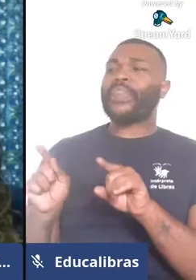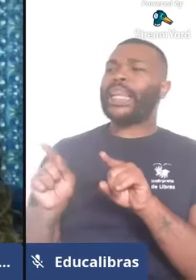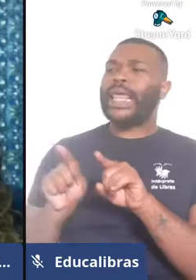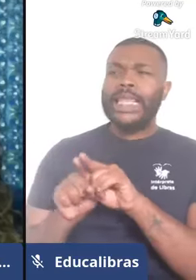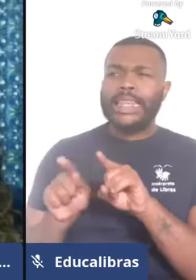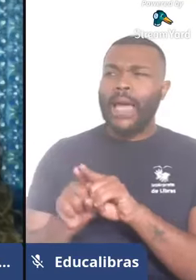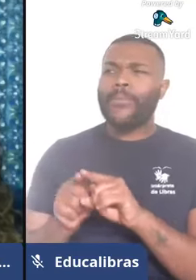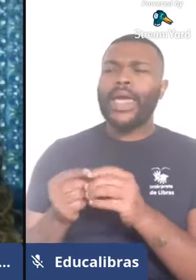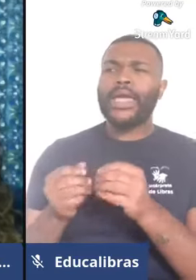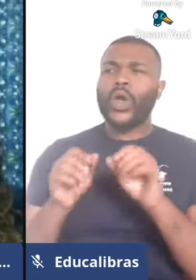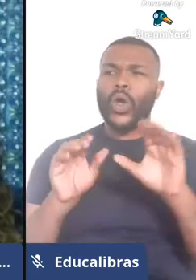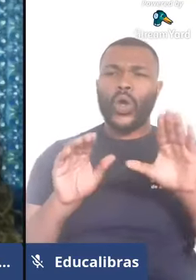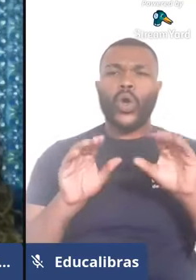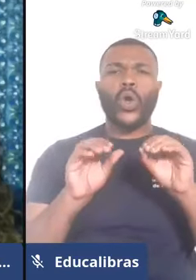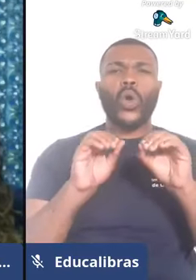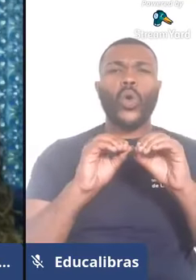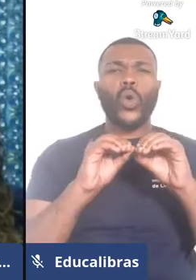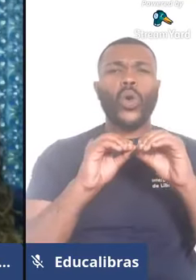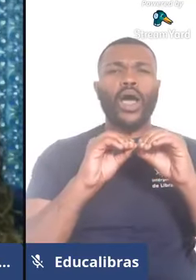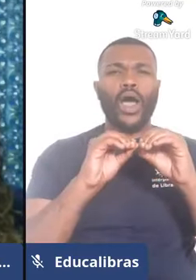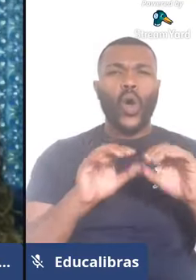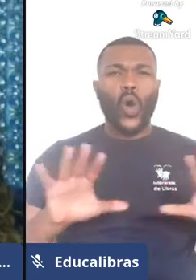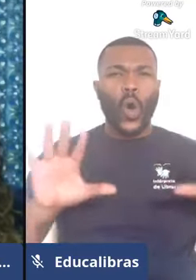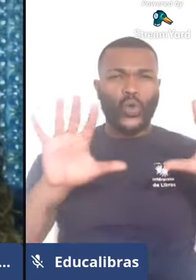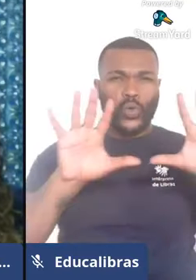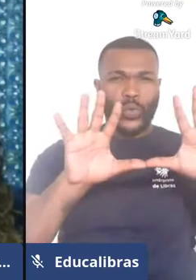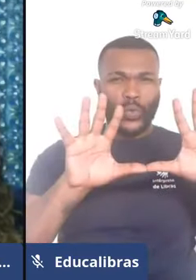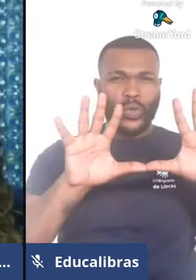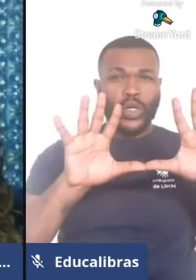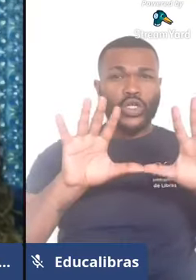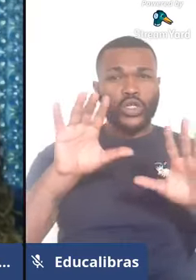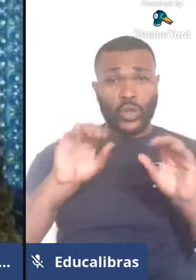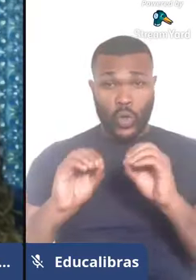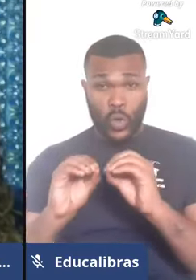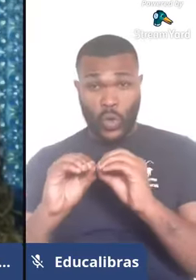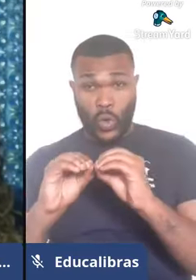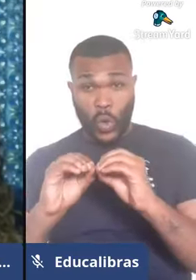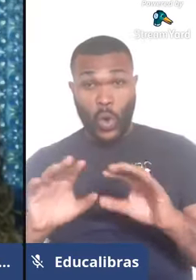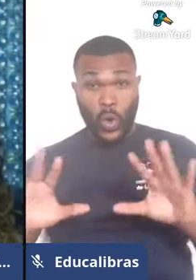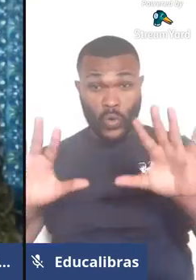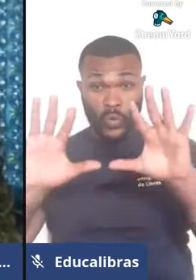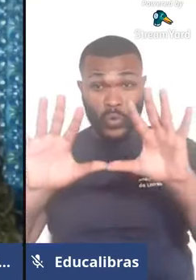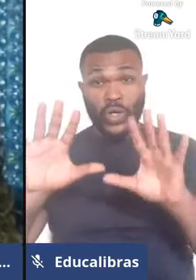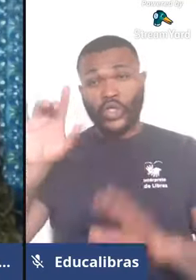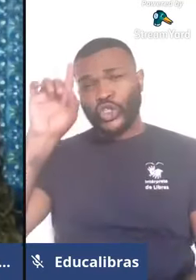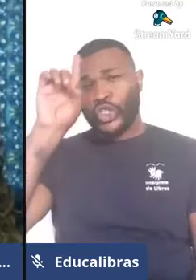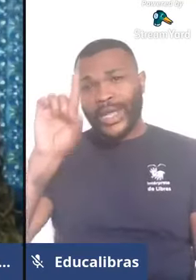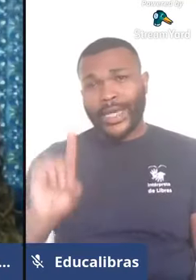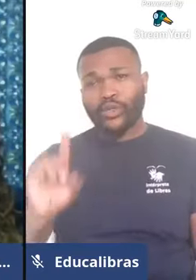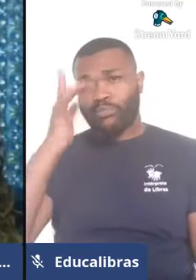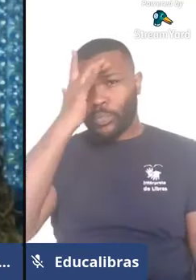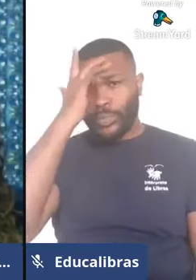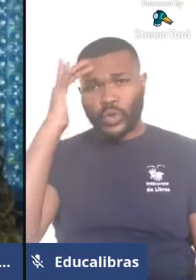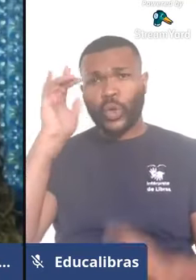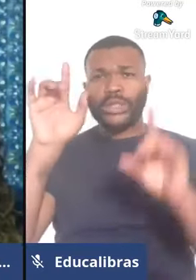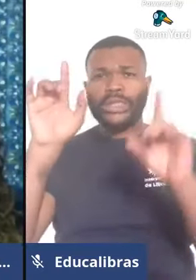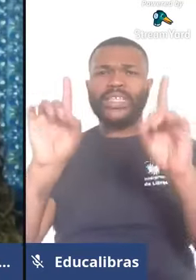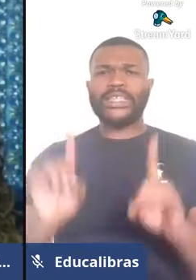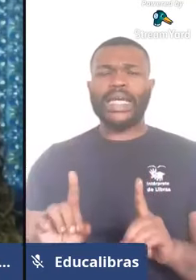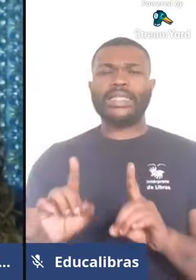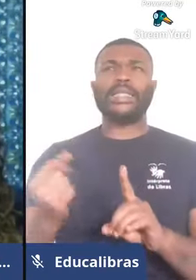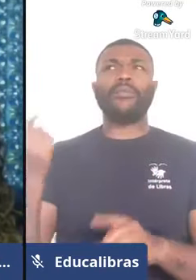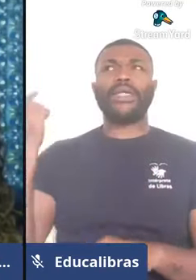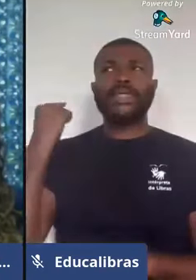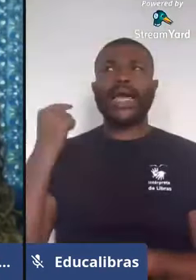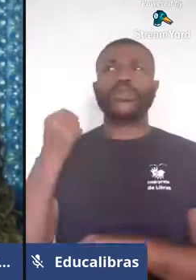Convenção da ONU sobre os Direitos das Pessoas com Deficiência, que foi mais ou menos na mesma época aí da criação